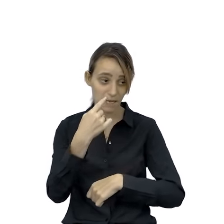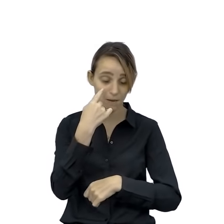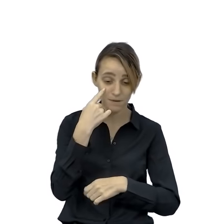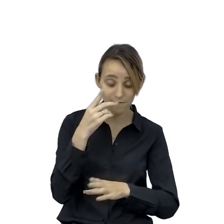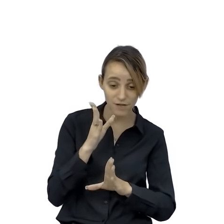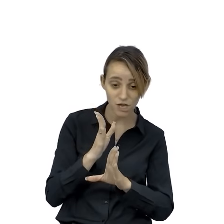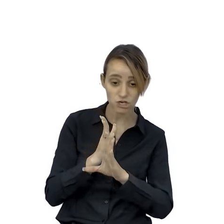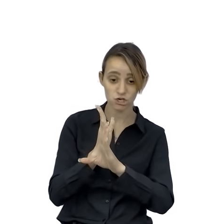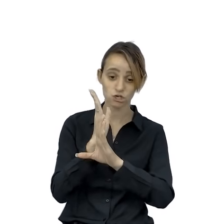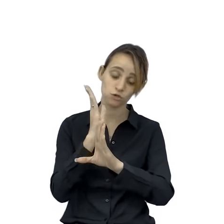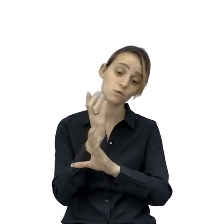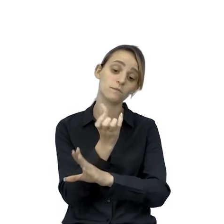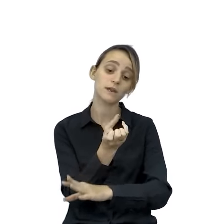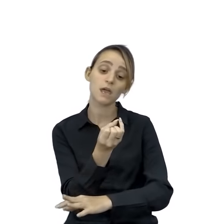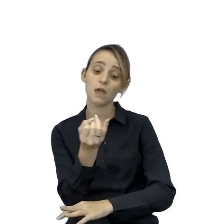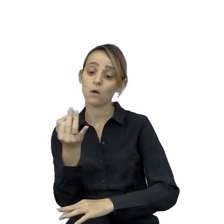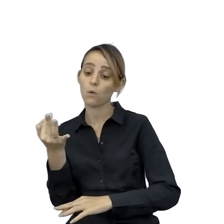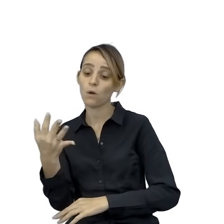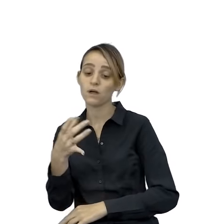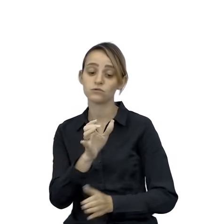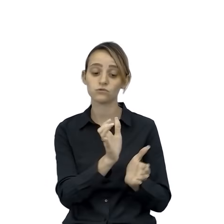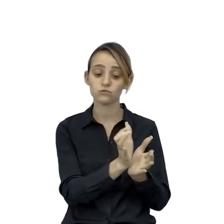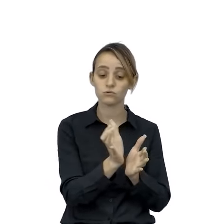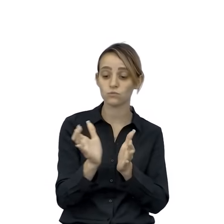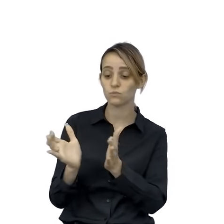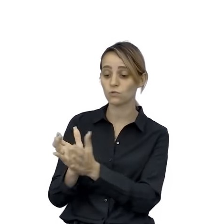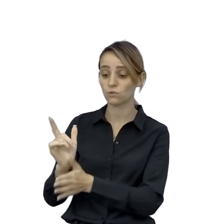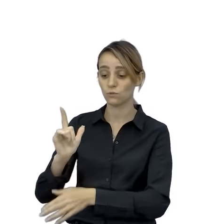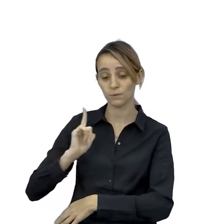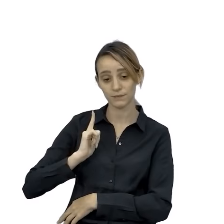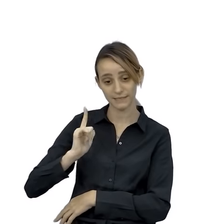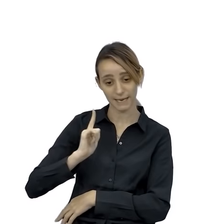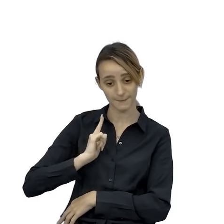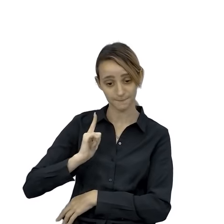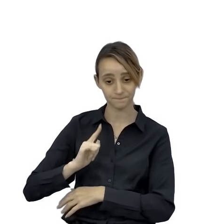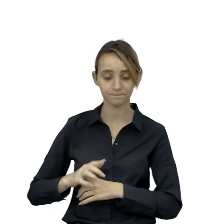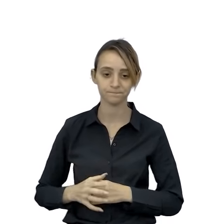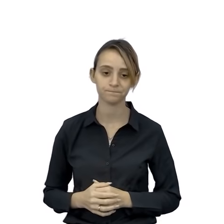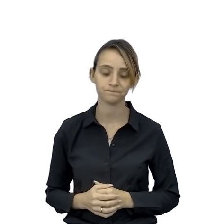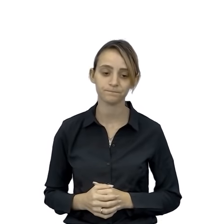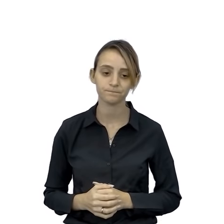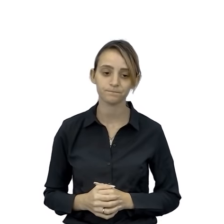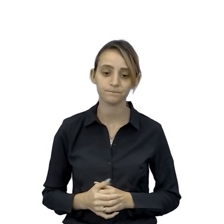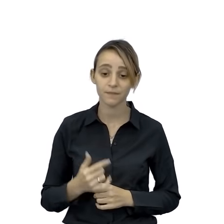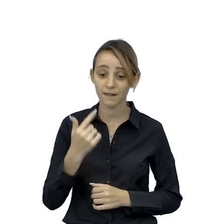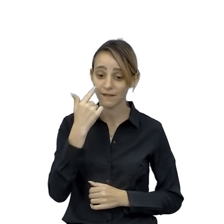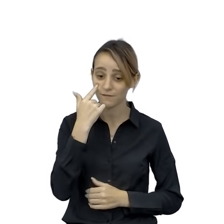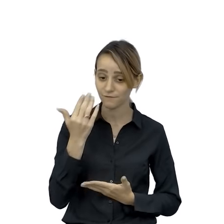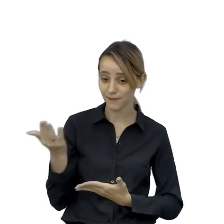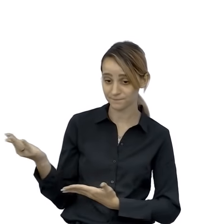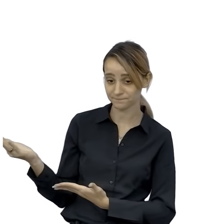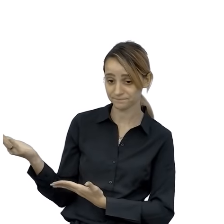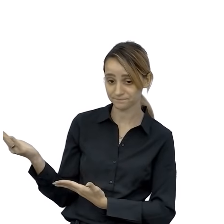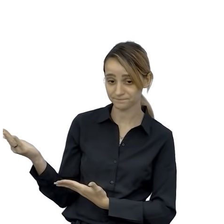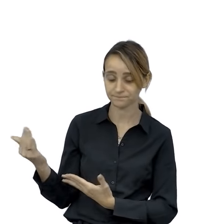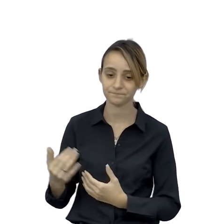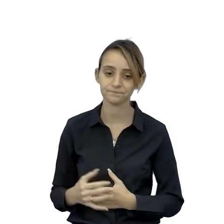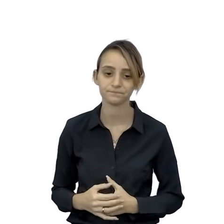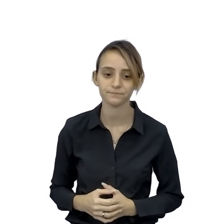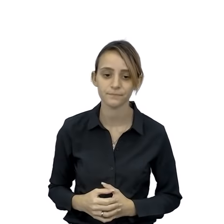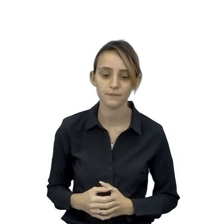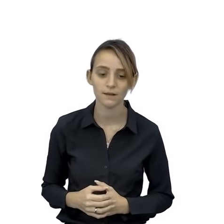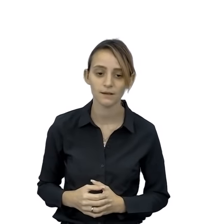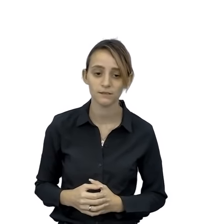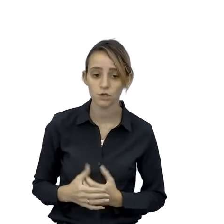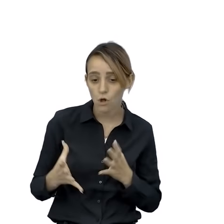descobrirem, né, a quantidade que cada grupo de miniatura tem. Então, vejamos algumas soluções. Então, aqui,